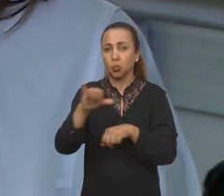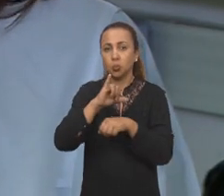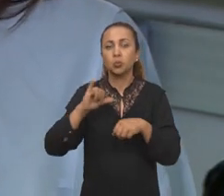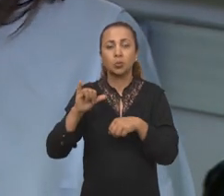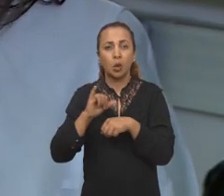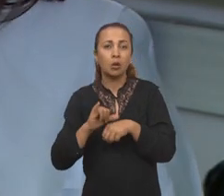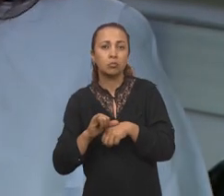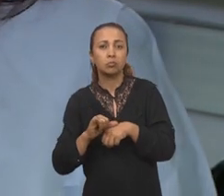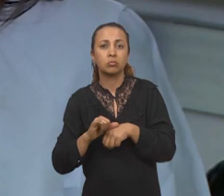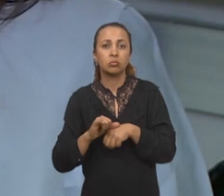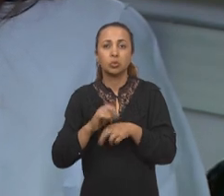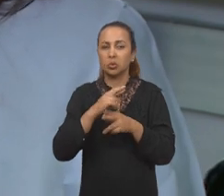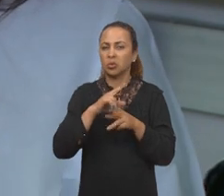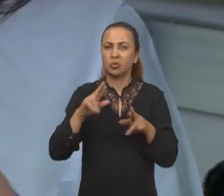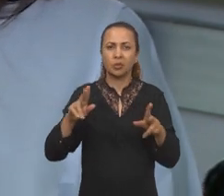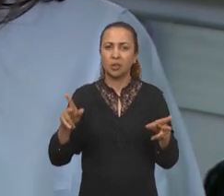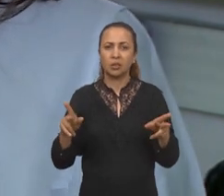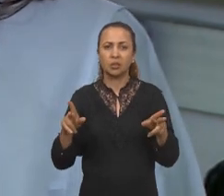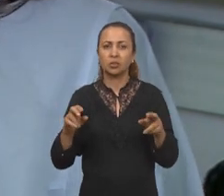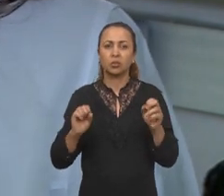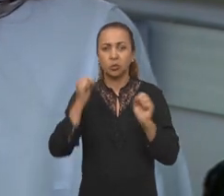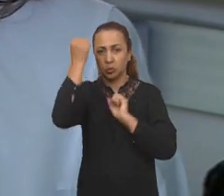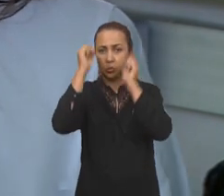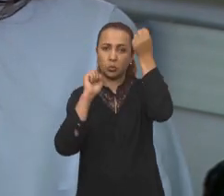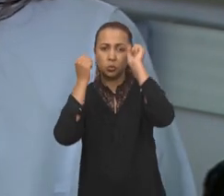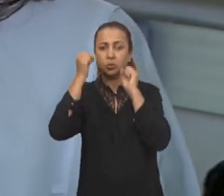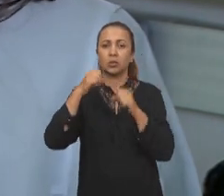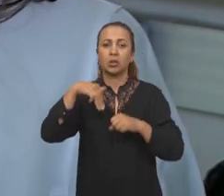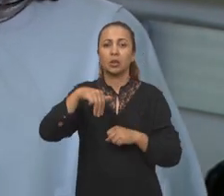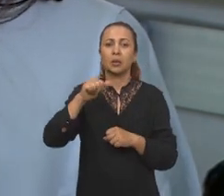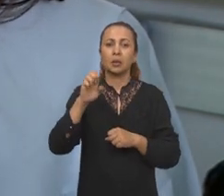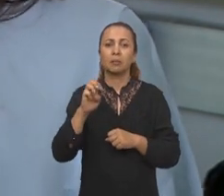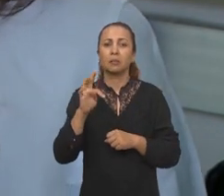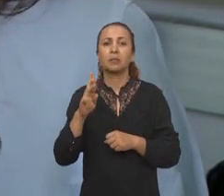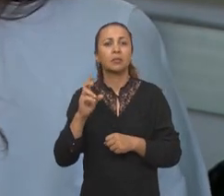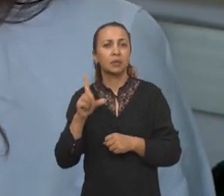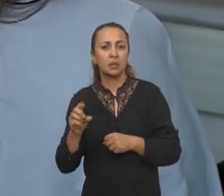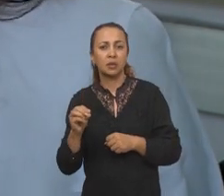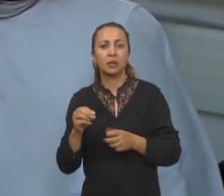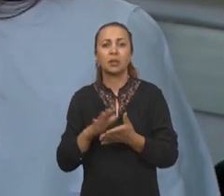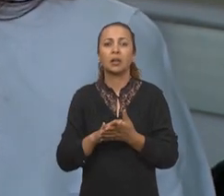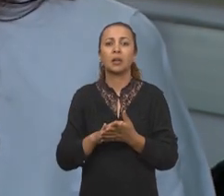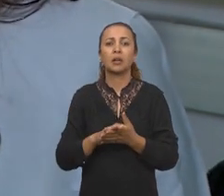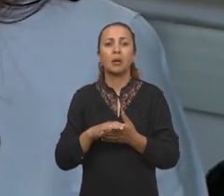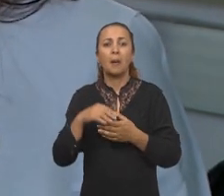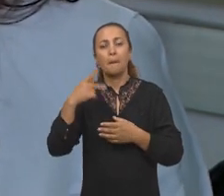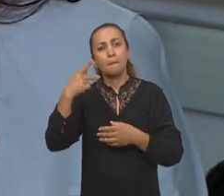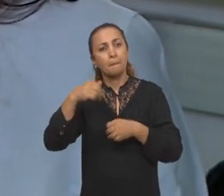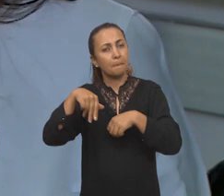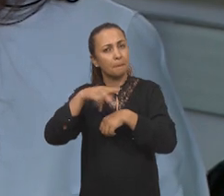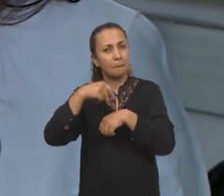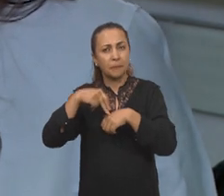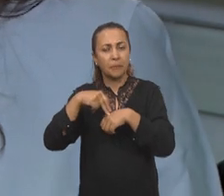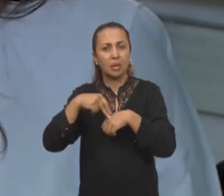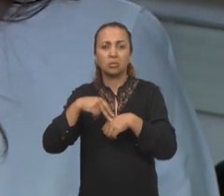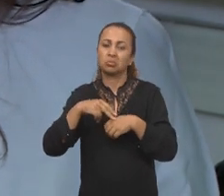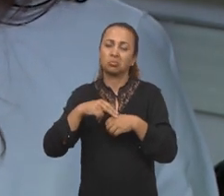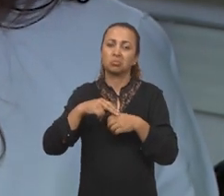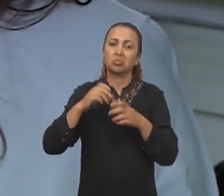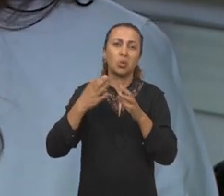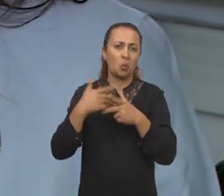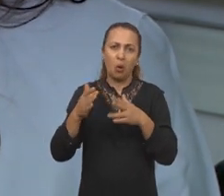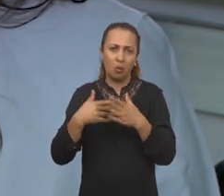oleosos gerados por diferentes indústrias indústria metalúrgica petroquímica Siderúrgica todos esses setores